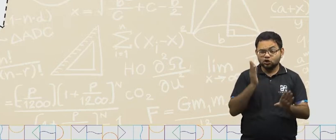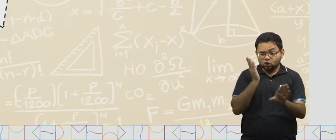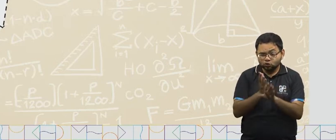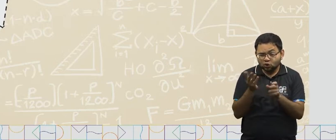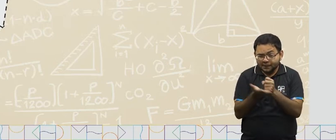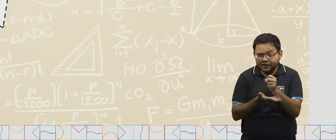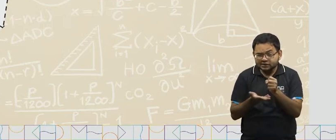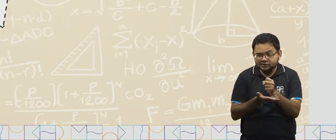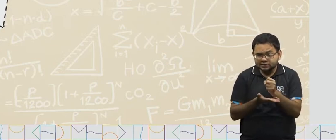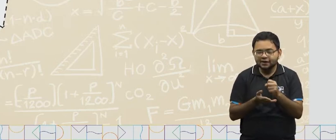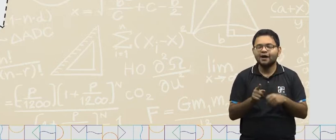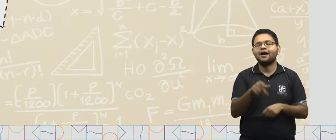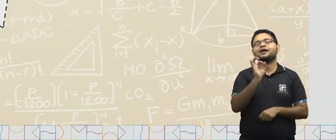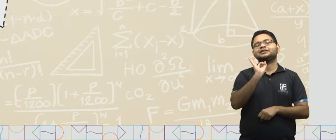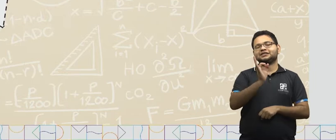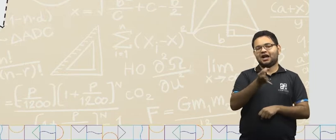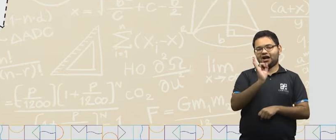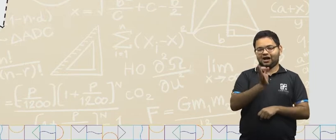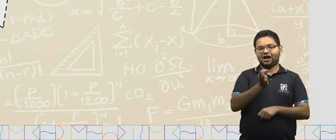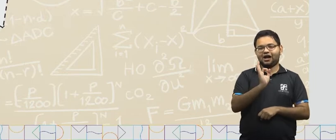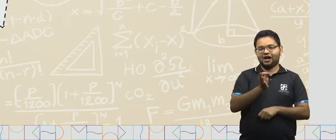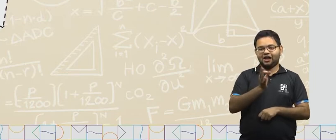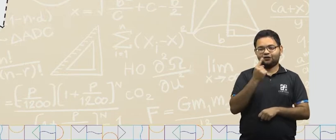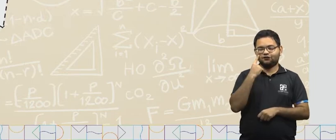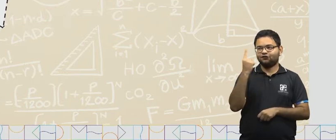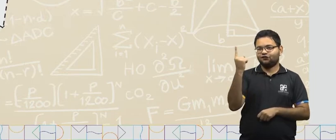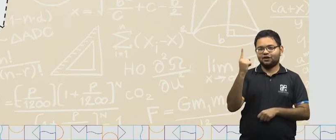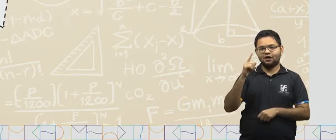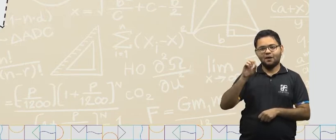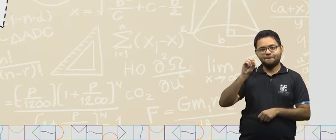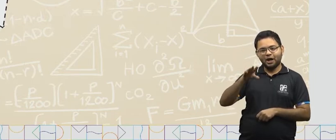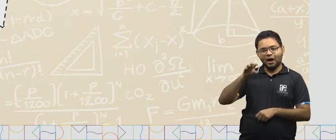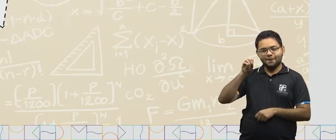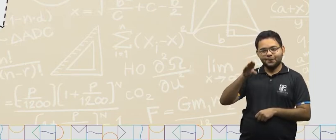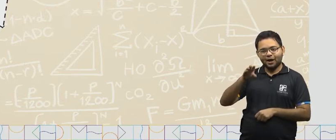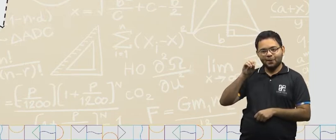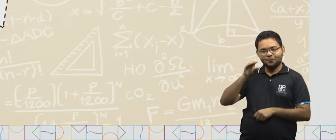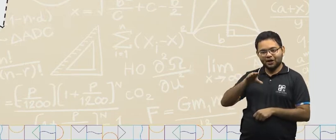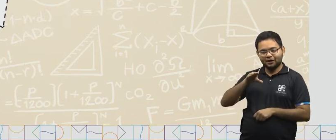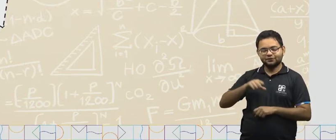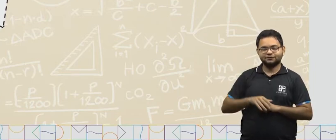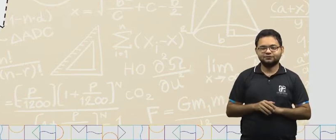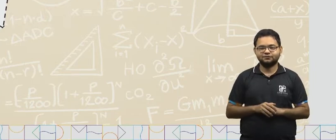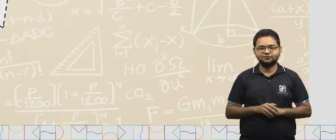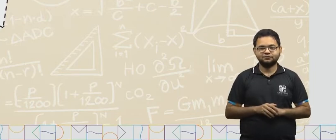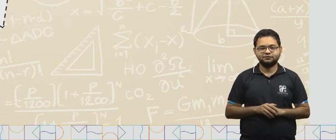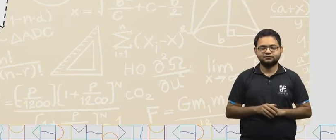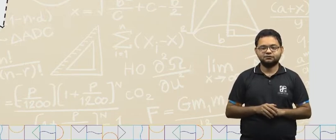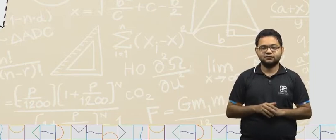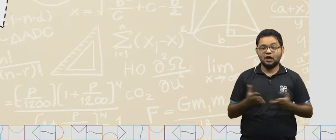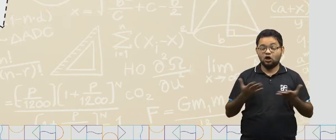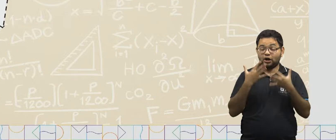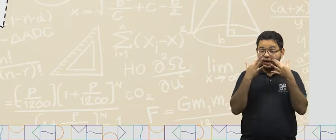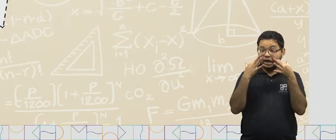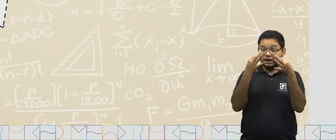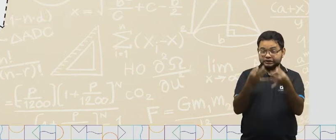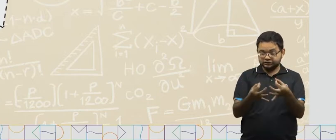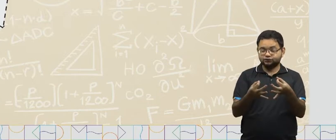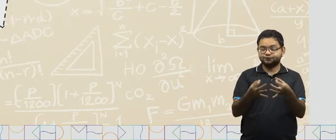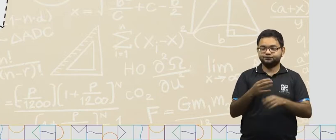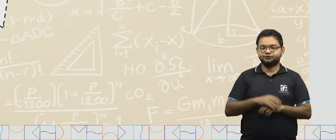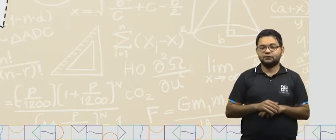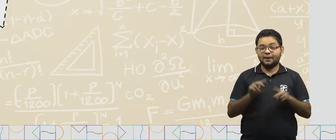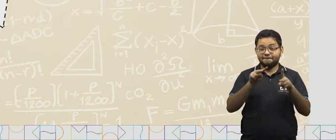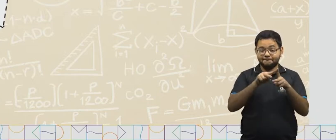Achou? Isso, está bem aí, ó, pulsando. Agora, preste atenção.